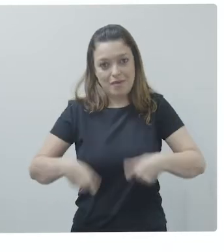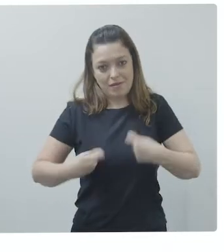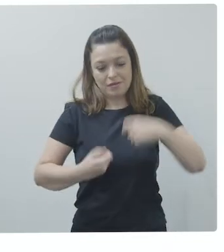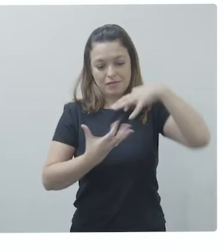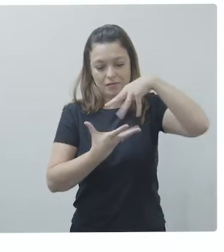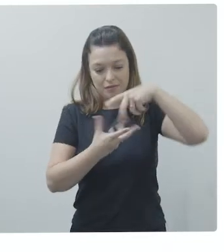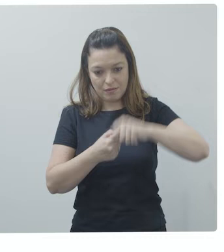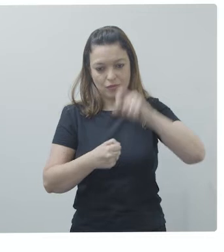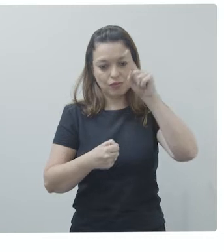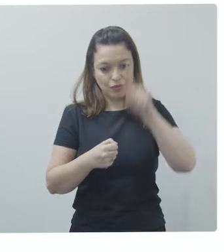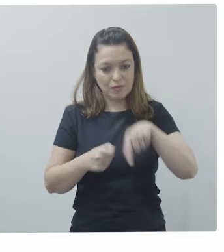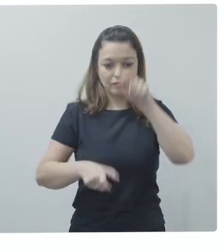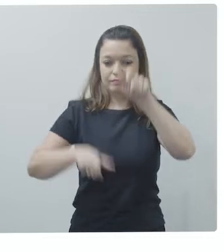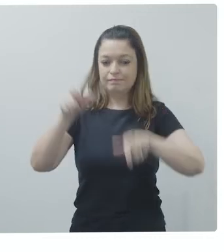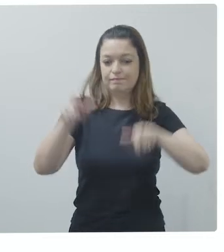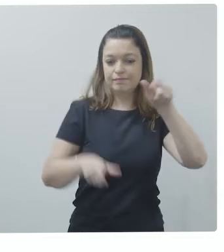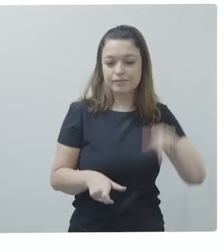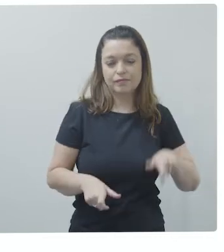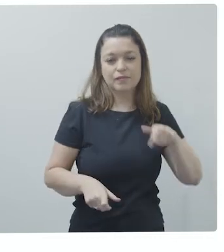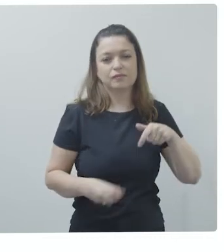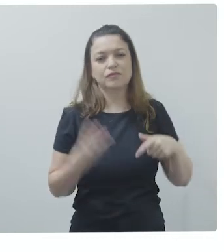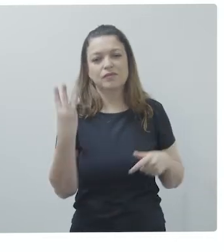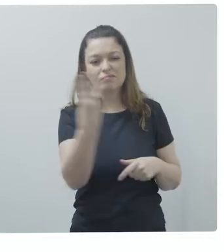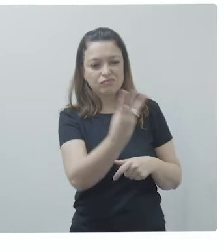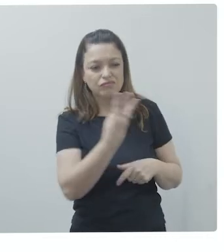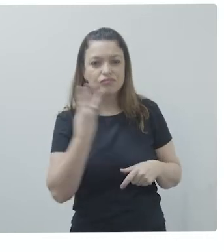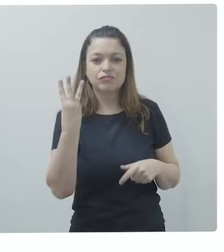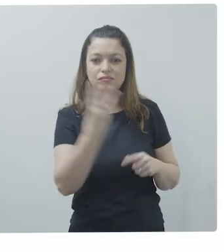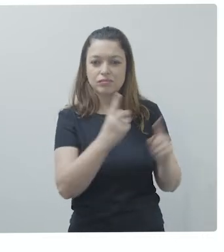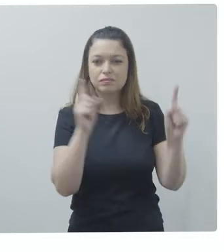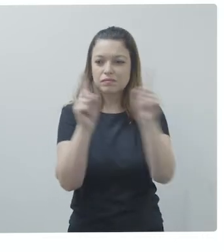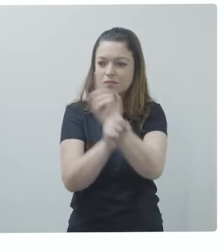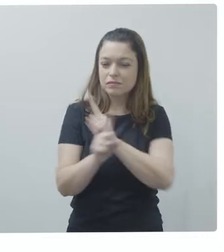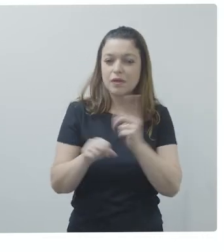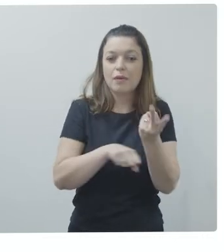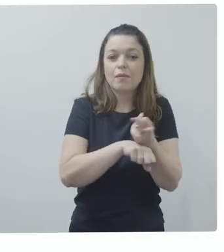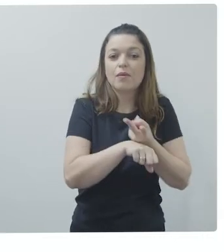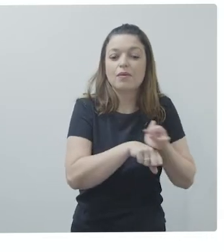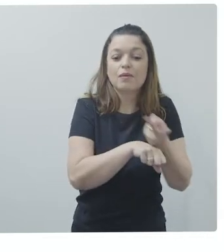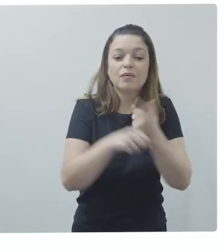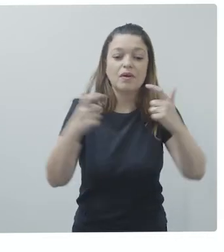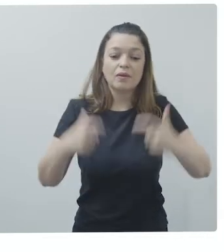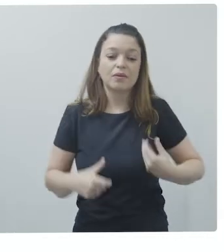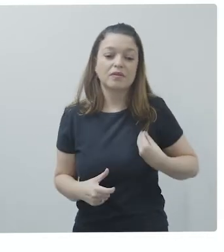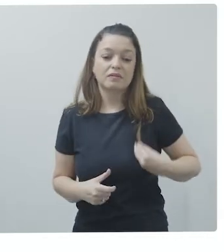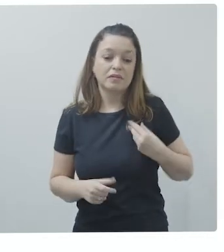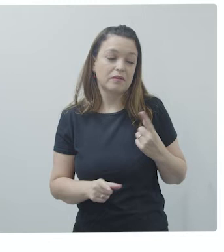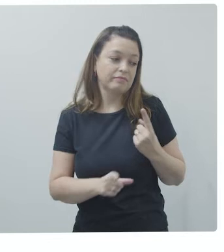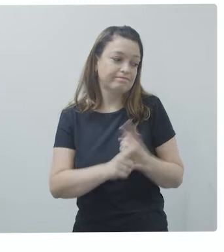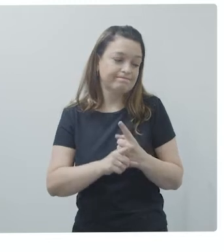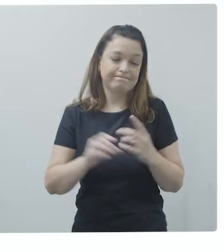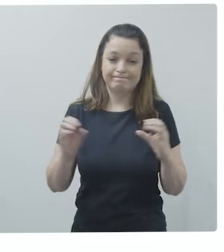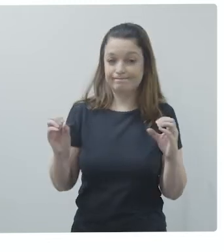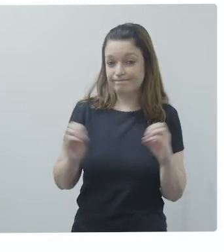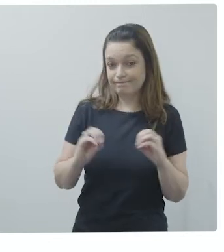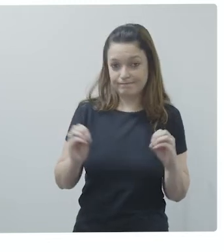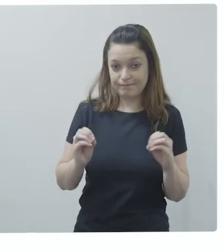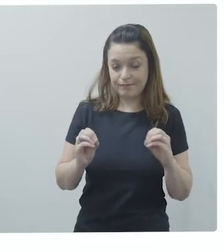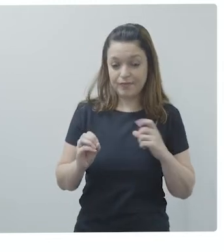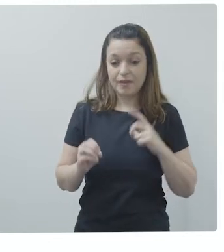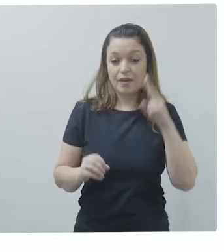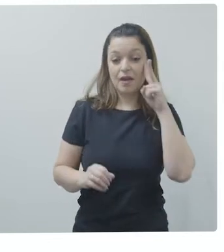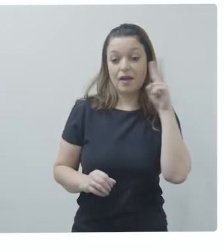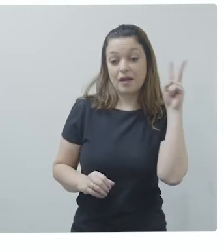três vagaram por todos os lugares, procurando por sinais de vida, mas nada encontraram. Até que, na orla